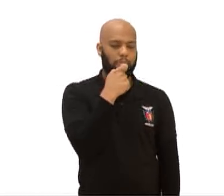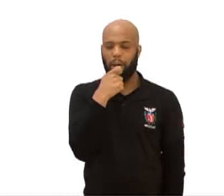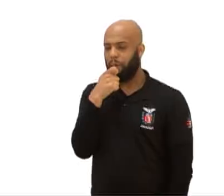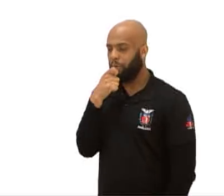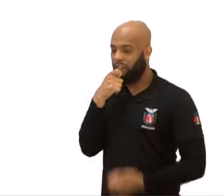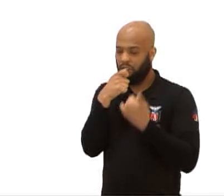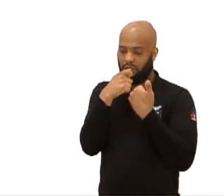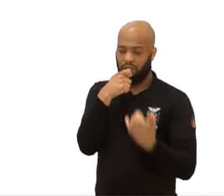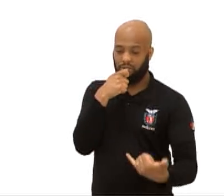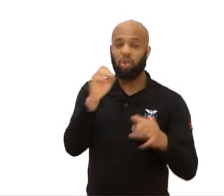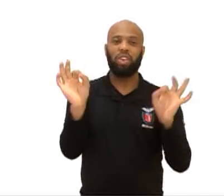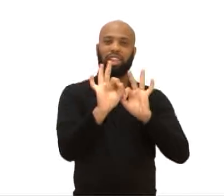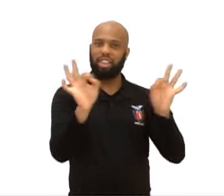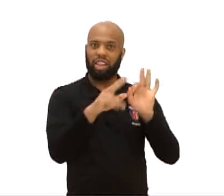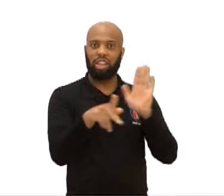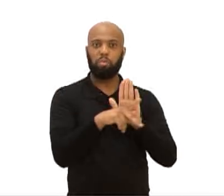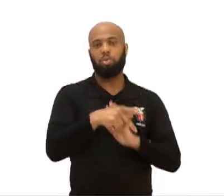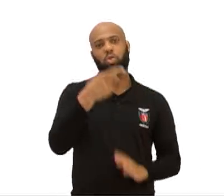humana, em